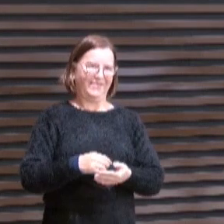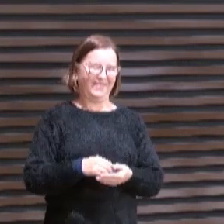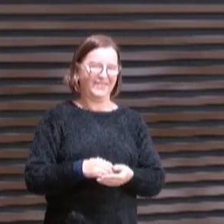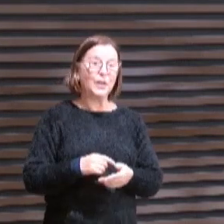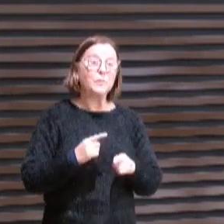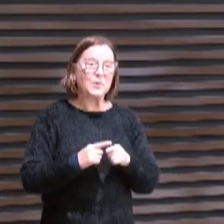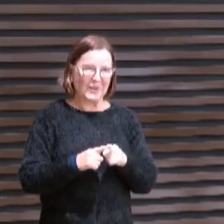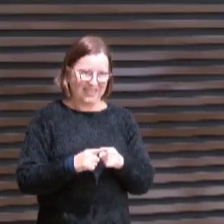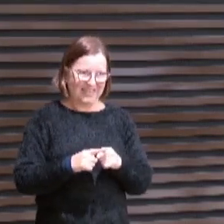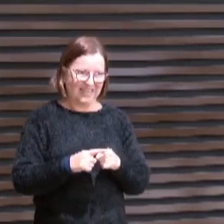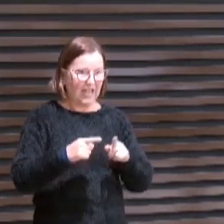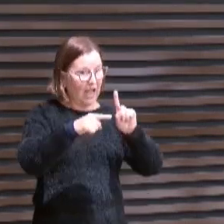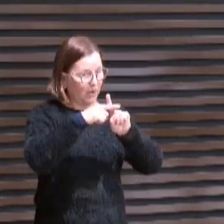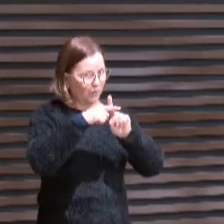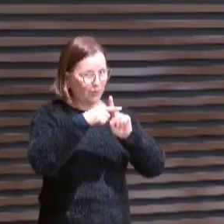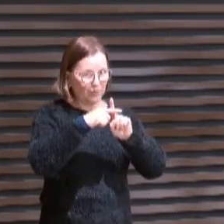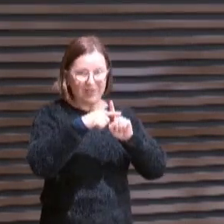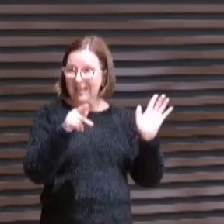Aquela cruz não era dele.